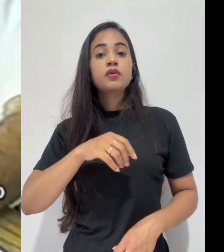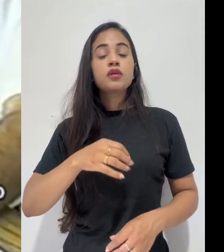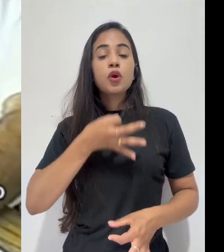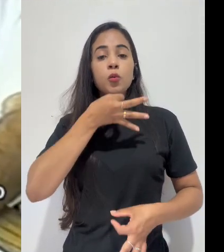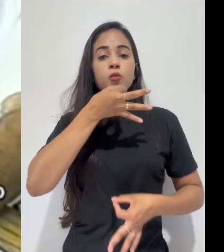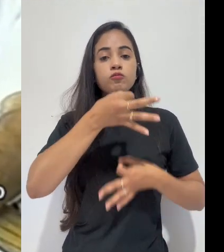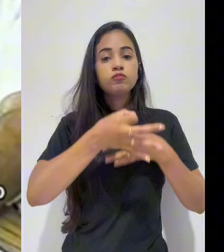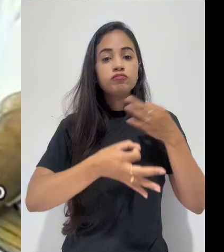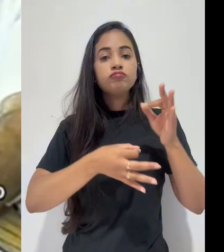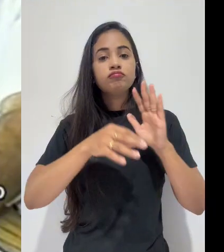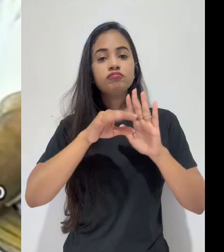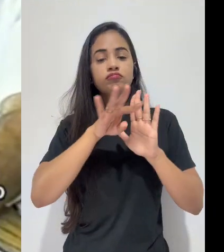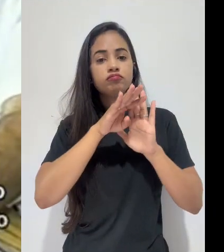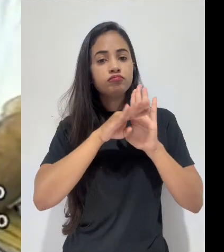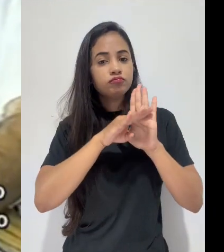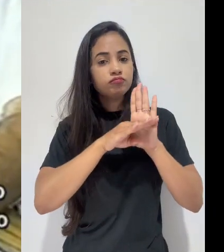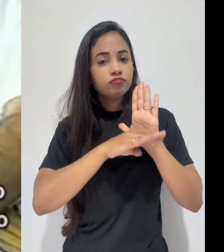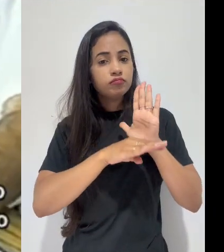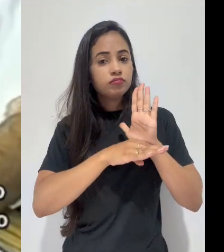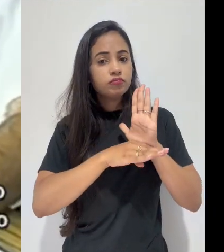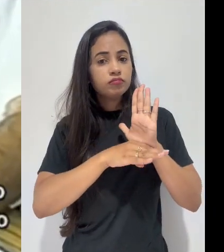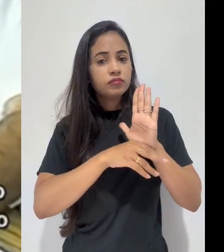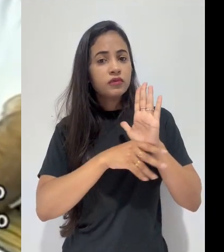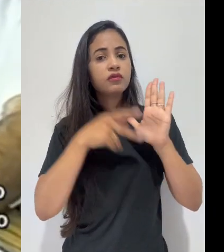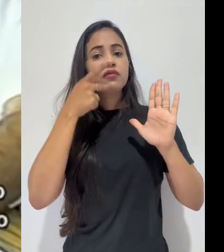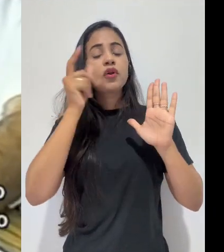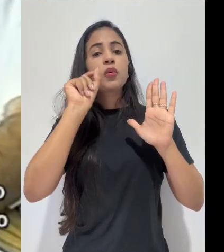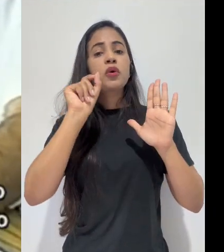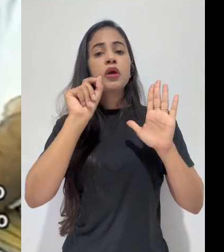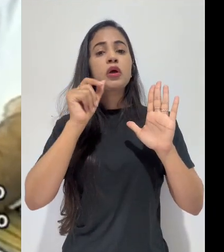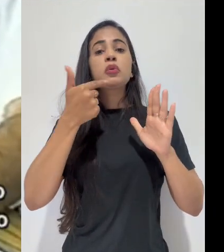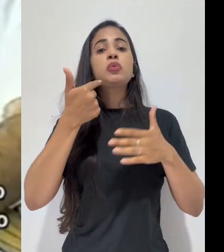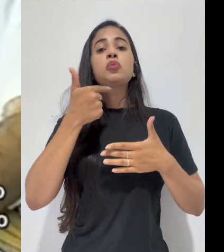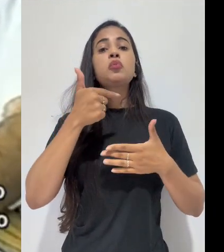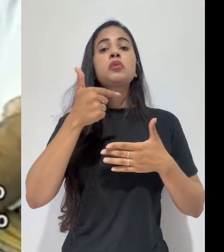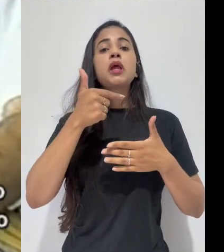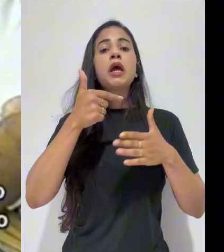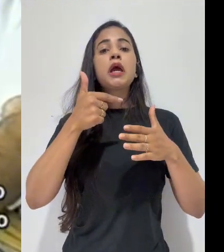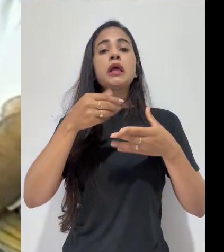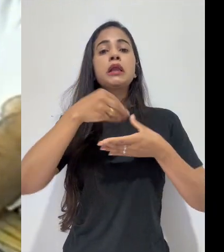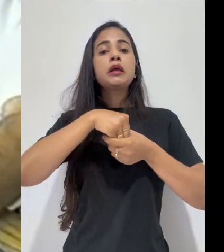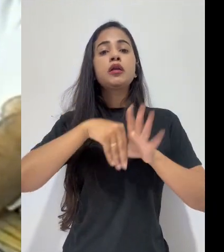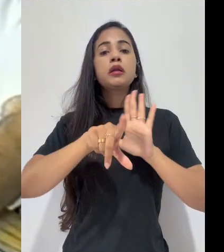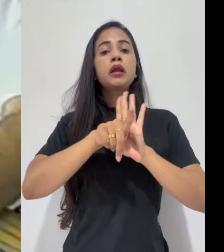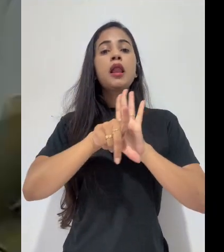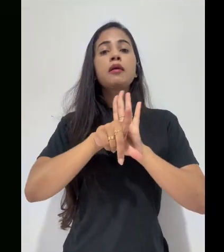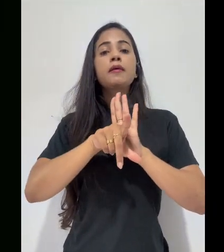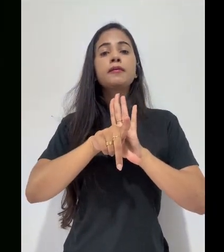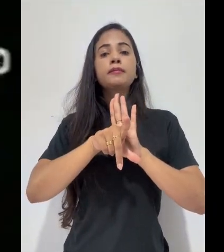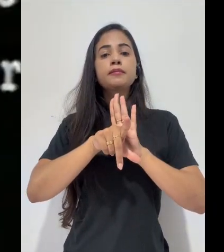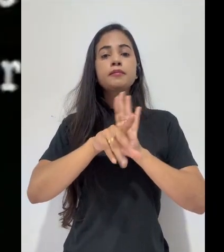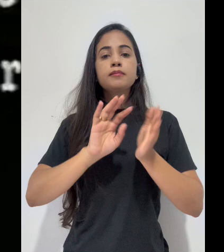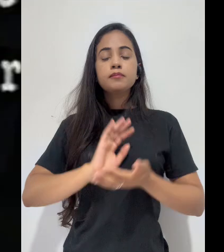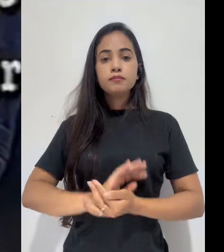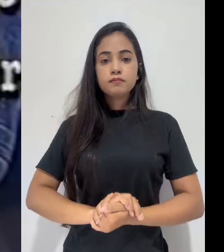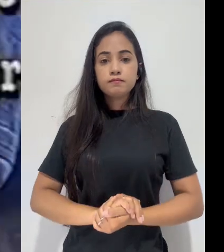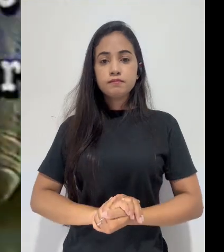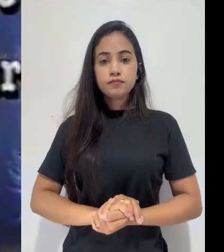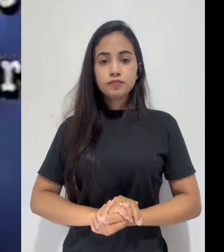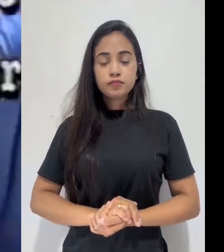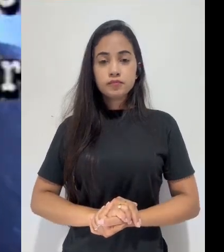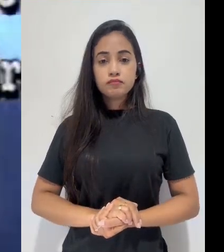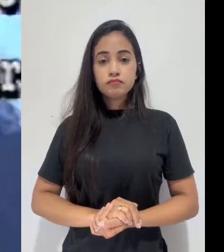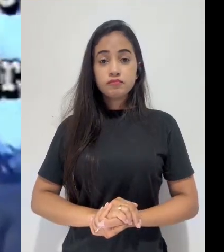os argumentos lançados não encontravam respaldo no ordenamento jurídico do país.